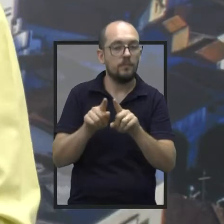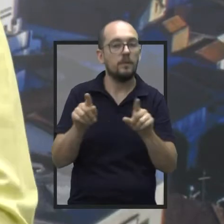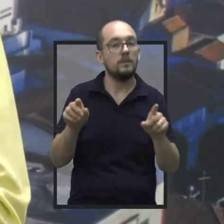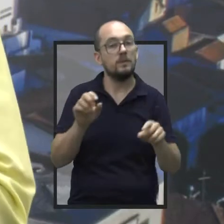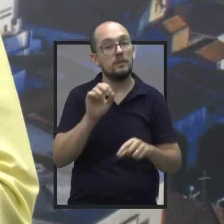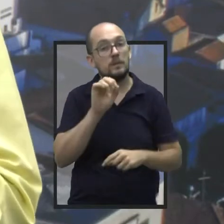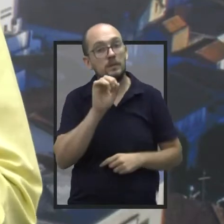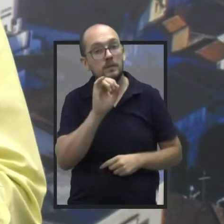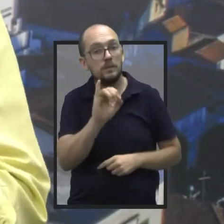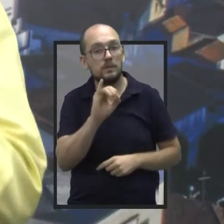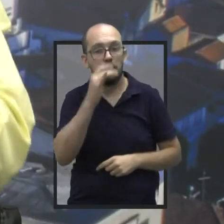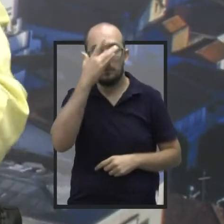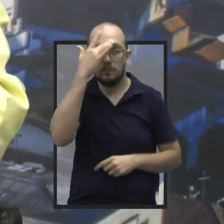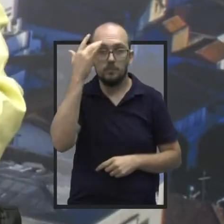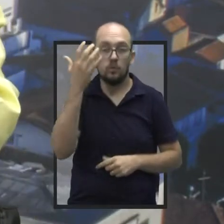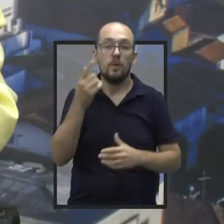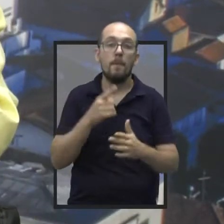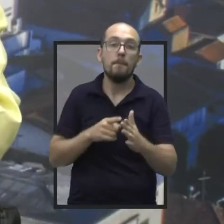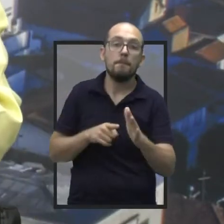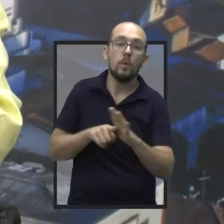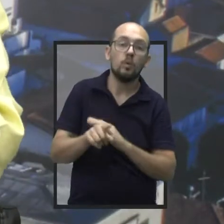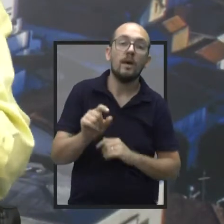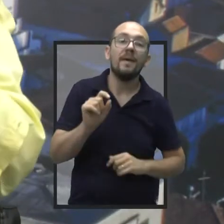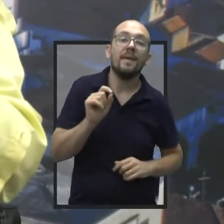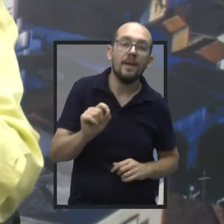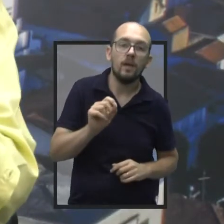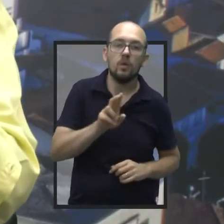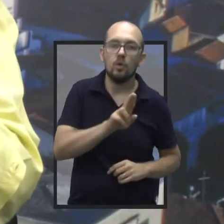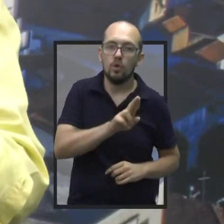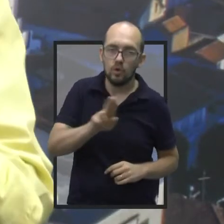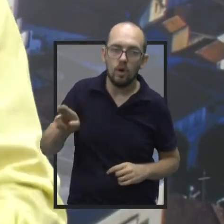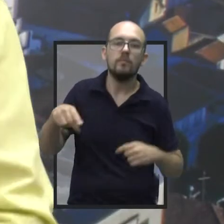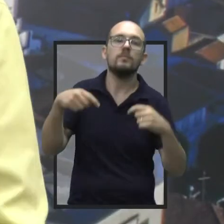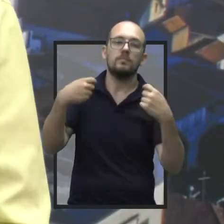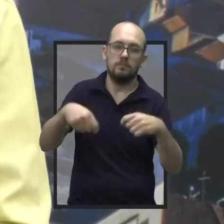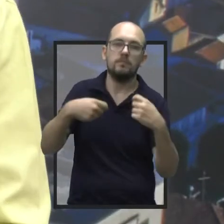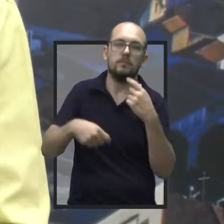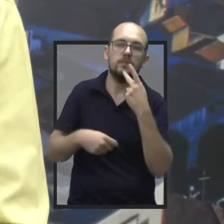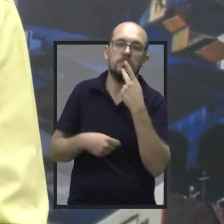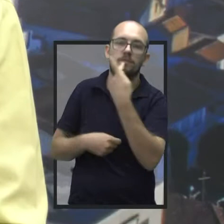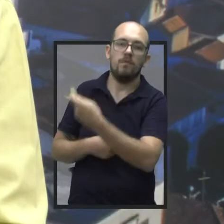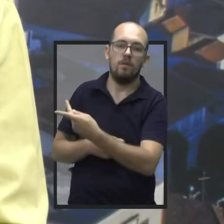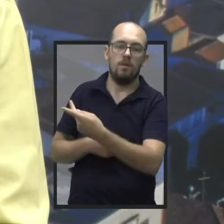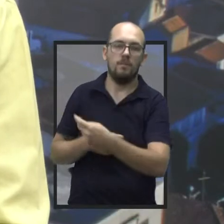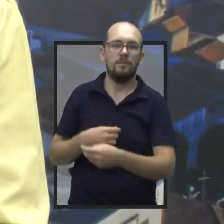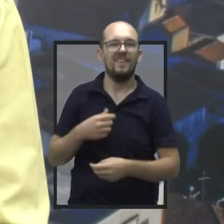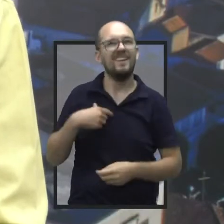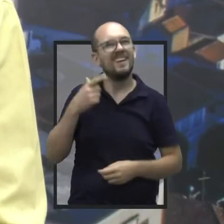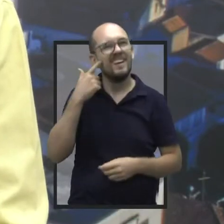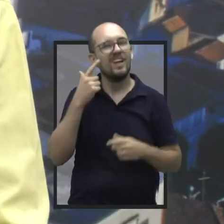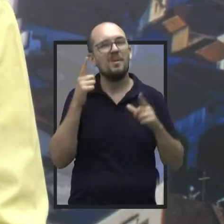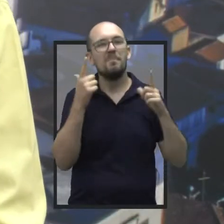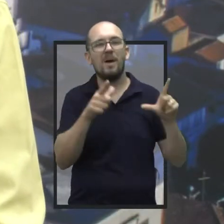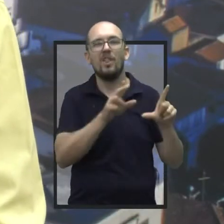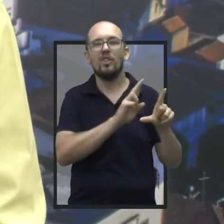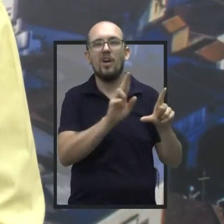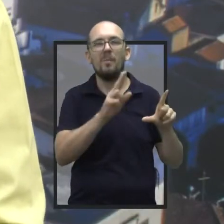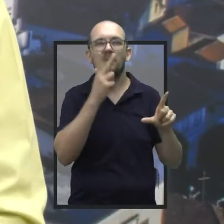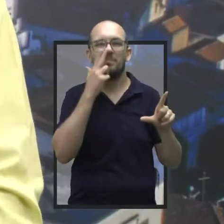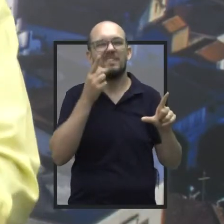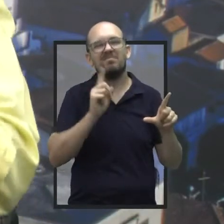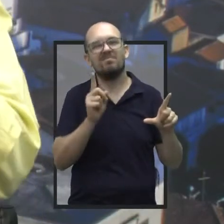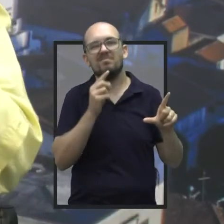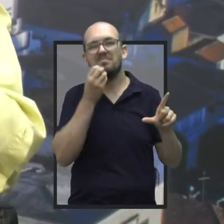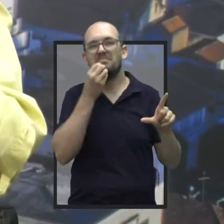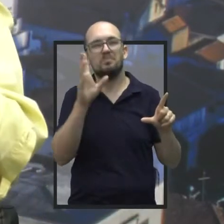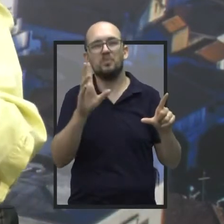consulta da pessoa interessada quem vai estar lá. É claro, eu queria colocar o nome no guichê, mas isso não é possível, porque você pode expor a pessoa.